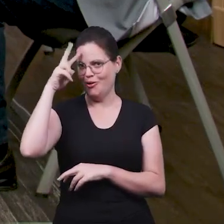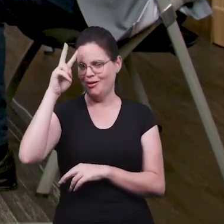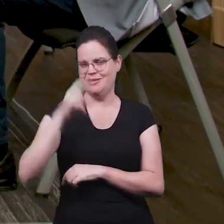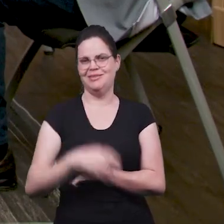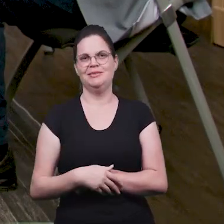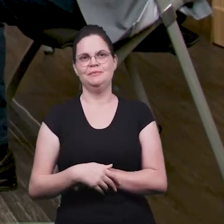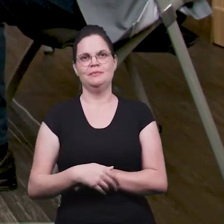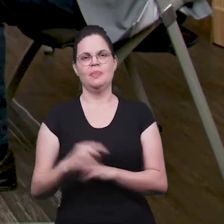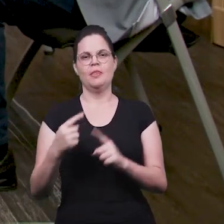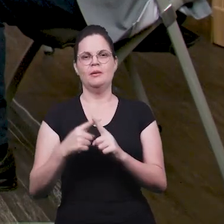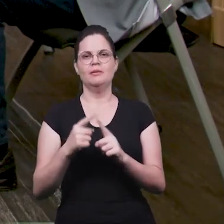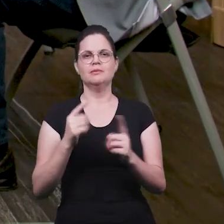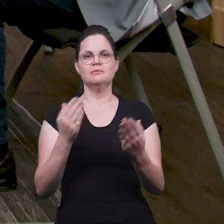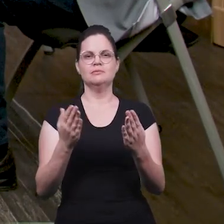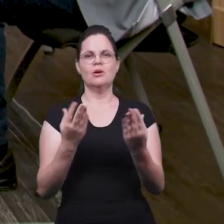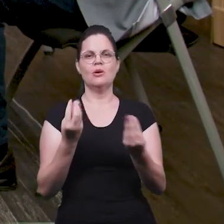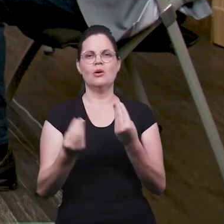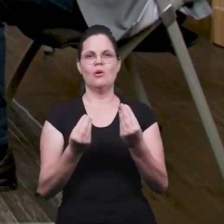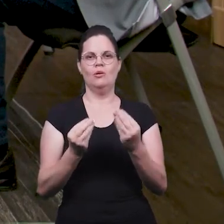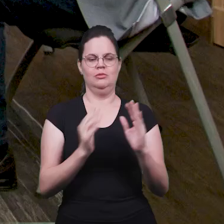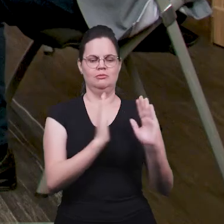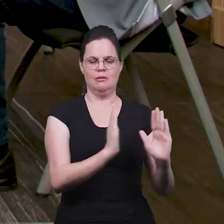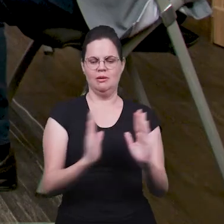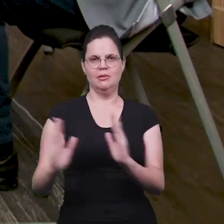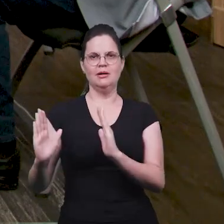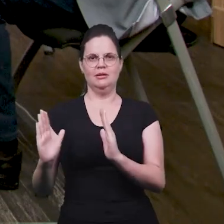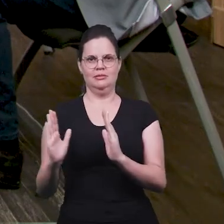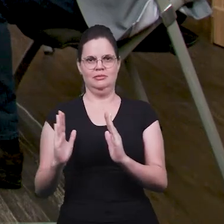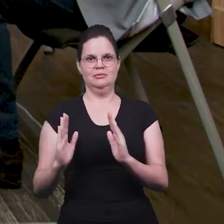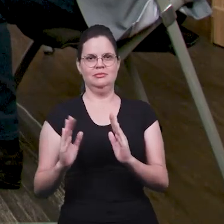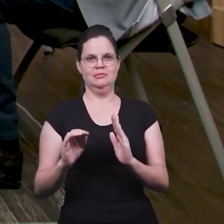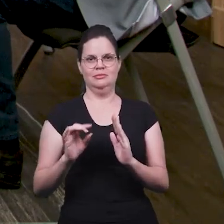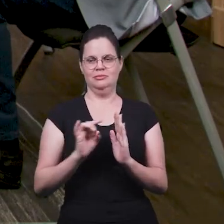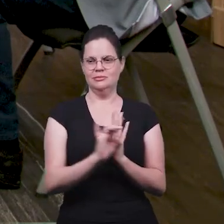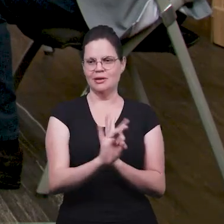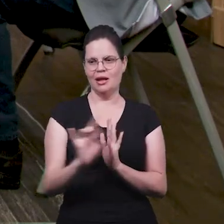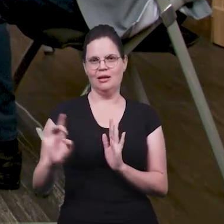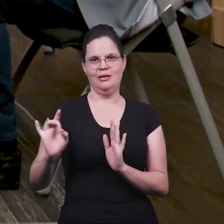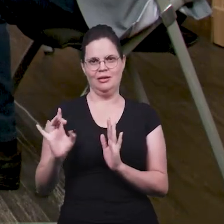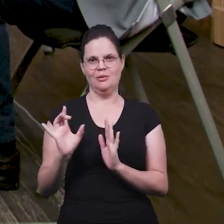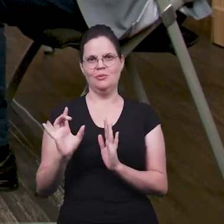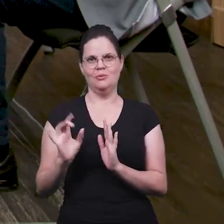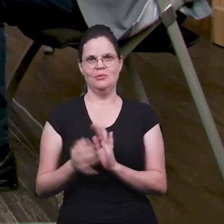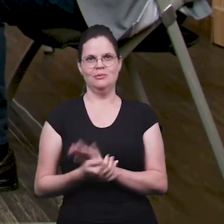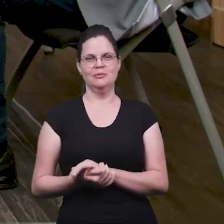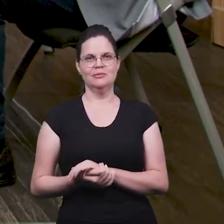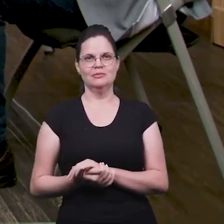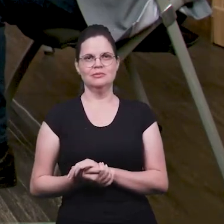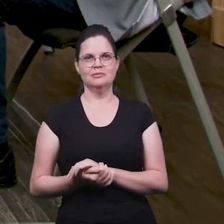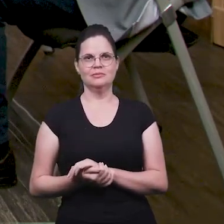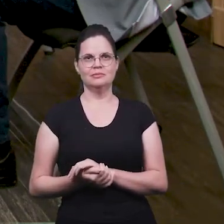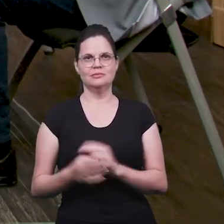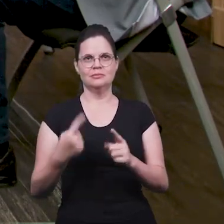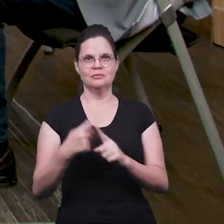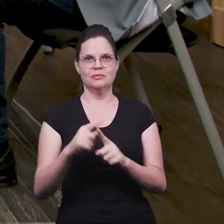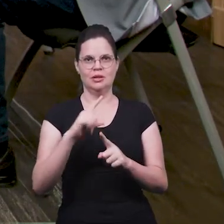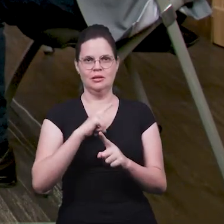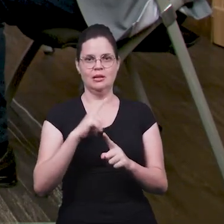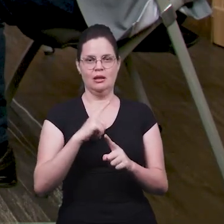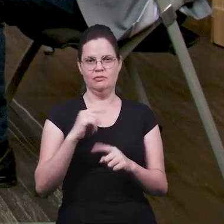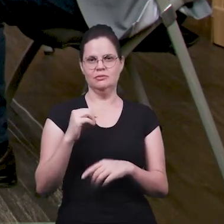de história. Eu queria falar primeiramente das eras, né, das idades no